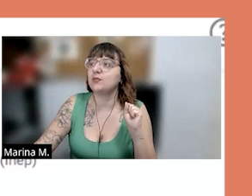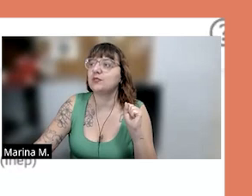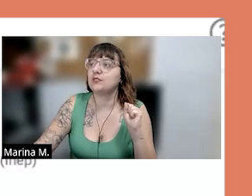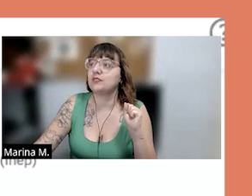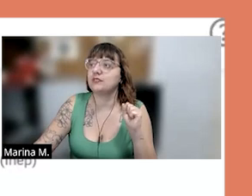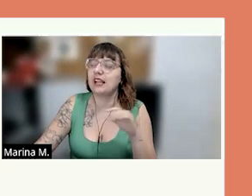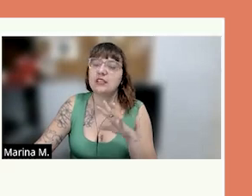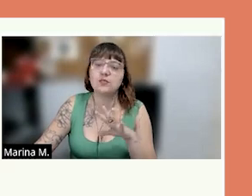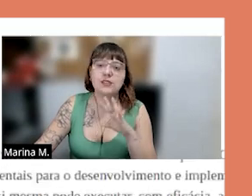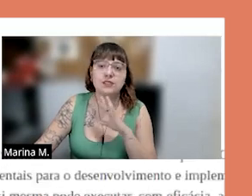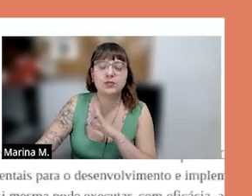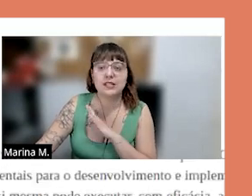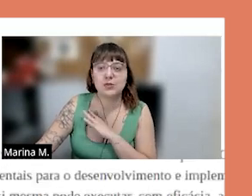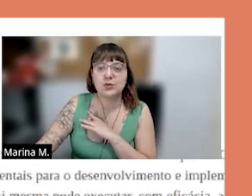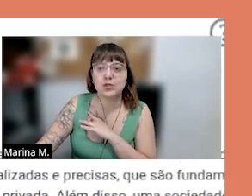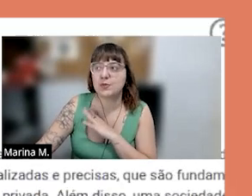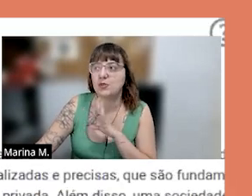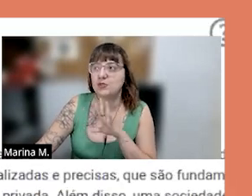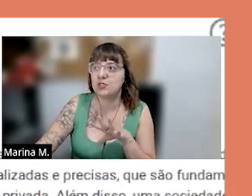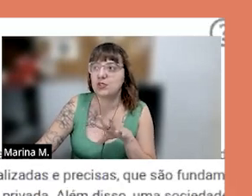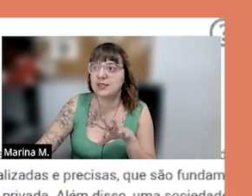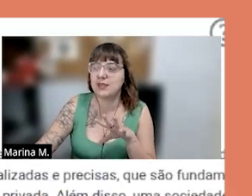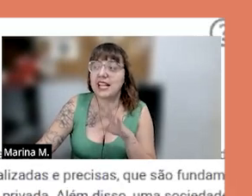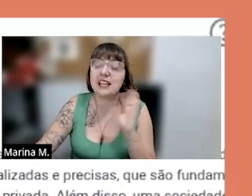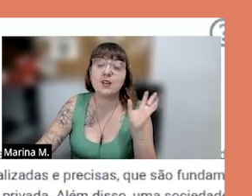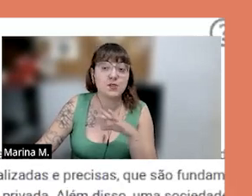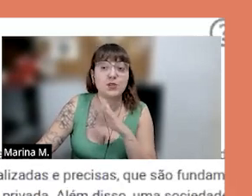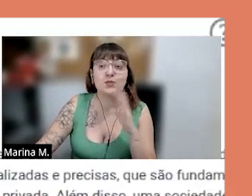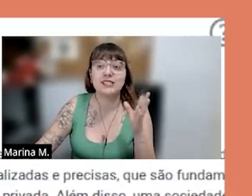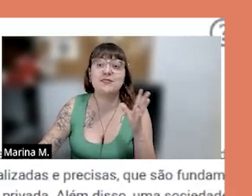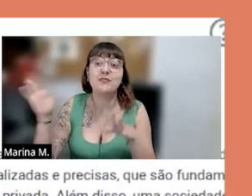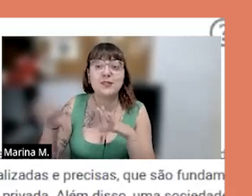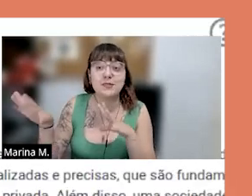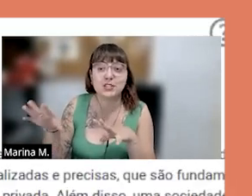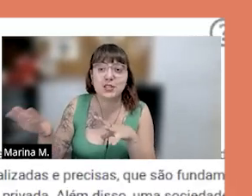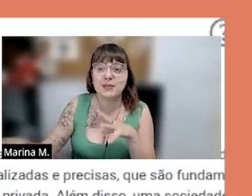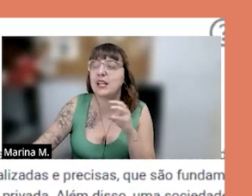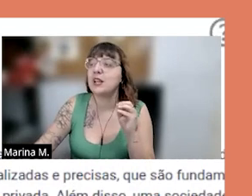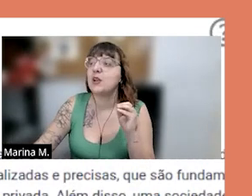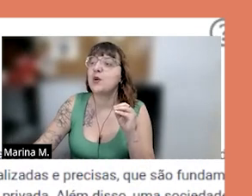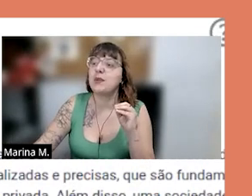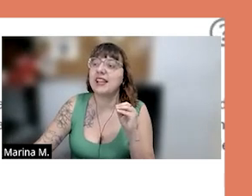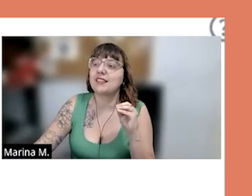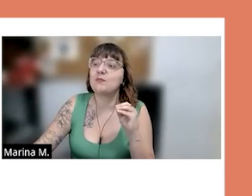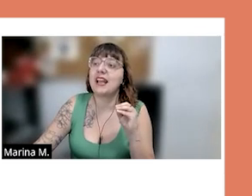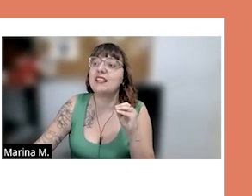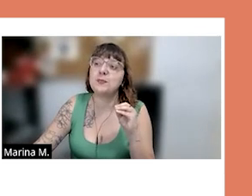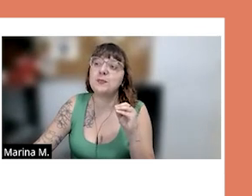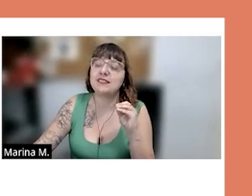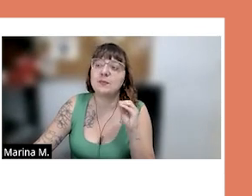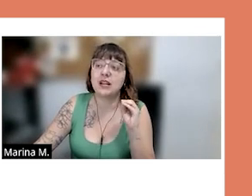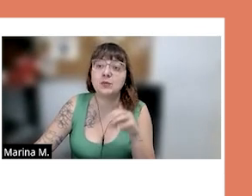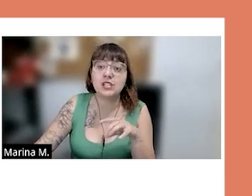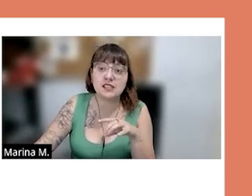quero aqui os dados do censo de 2022 na BD. Eu posso, inclusive, ver no site da BD como é que é a tabela. Eu vou